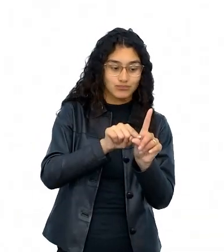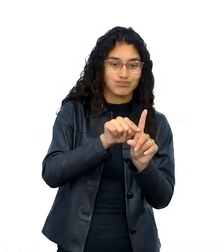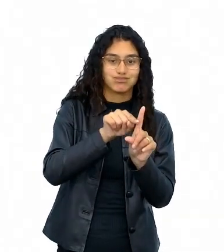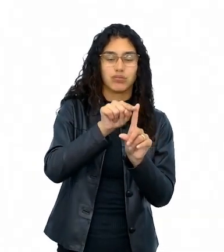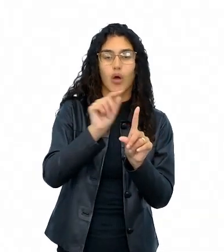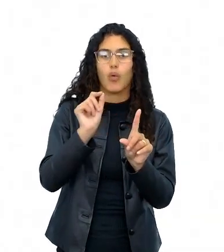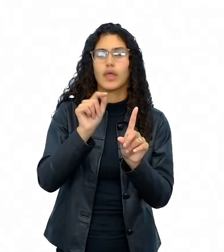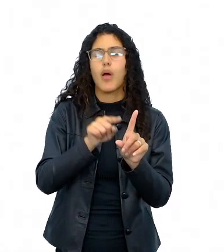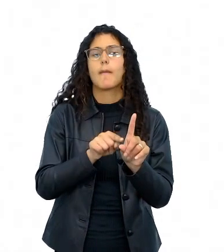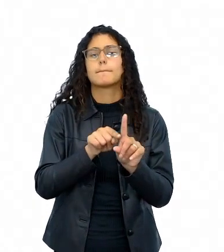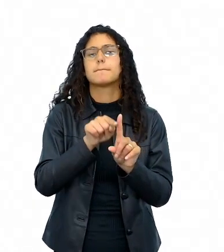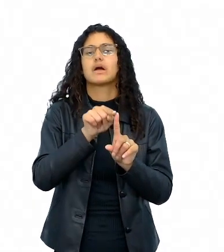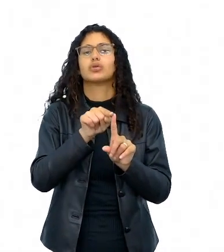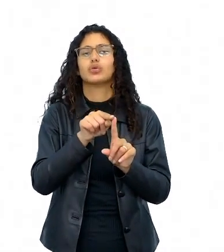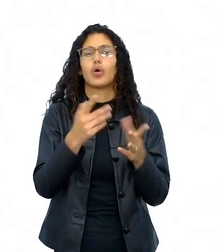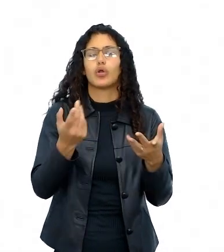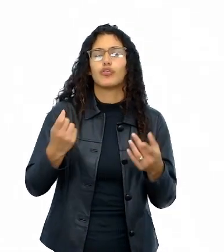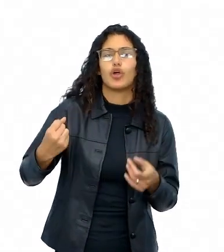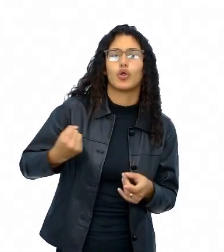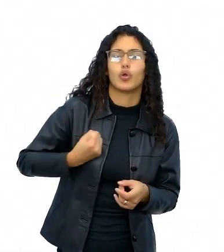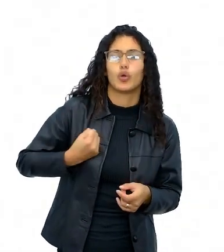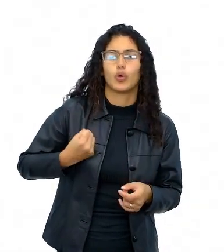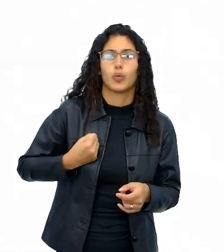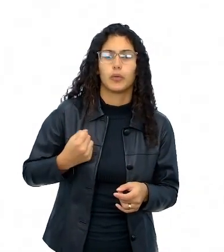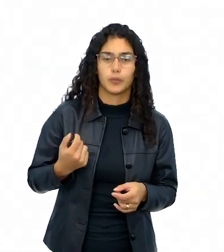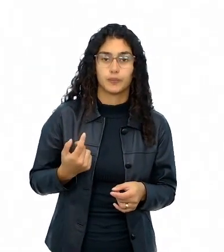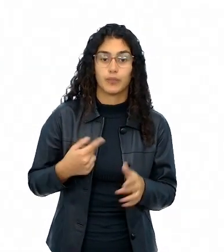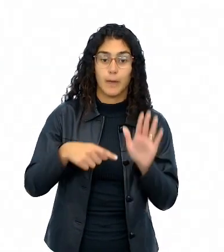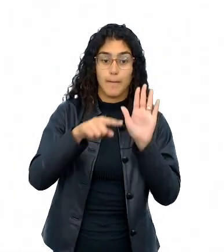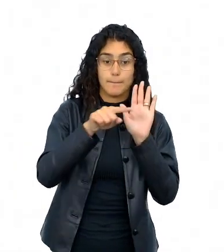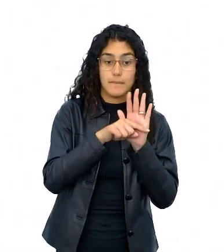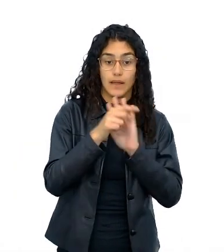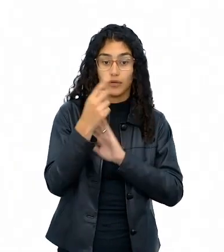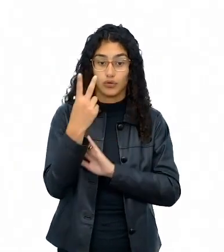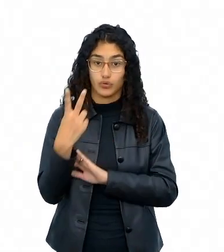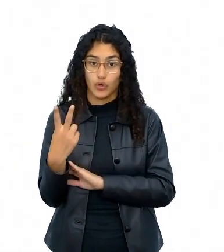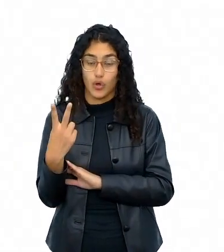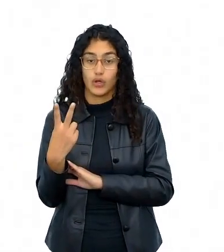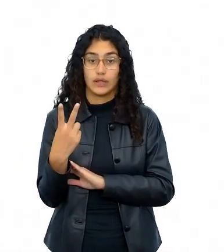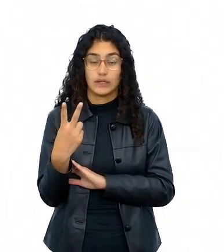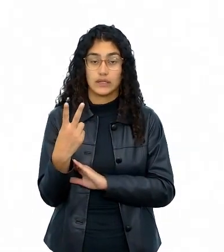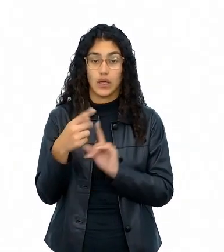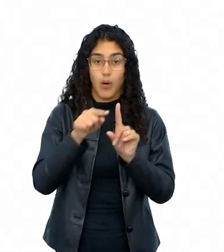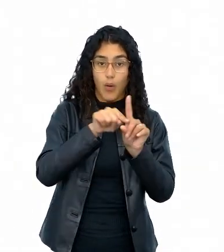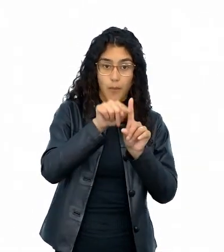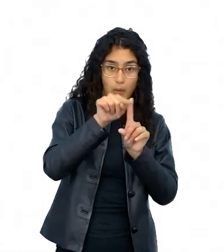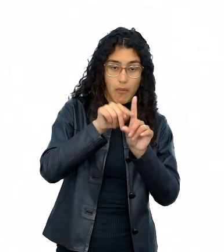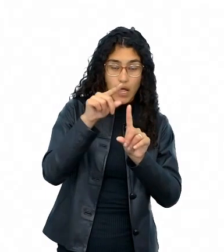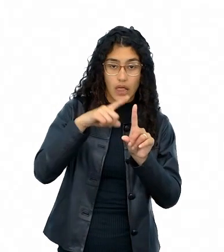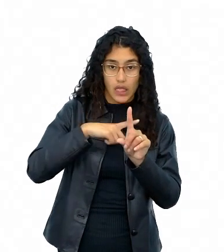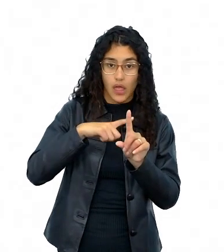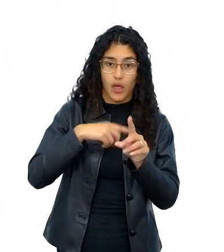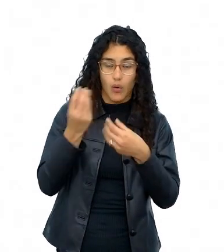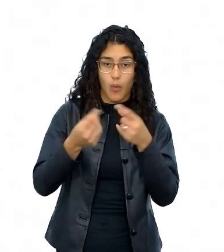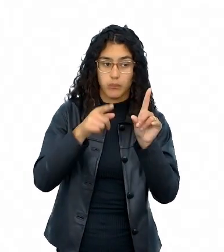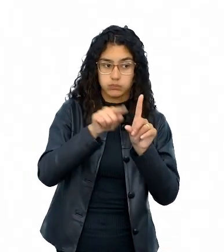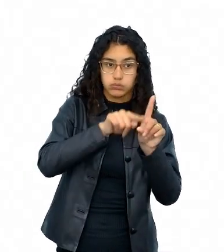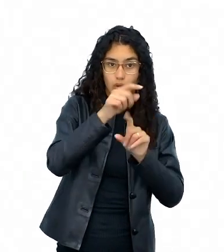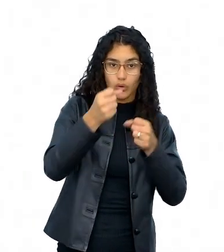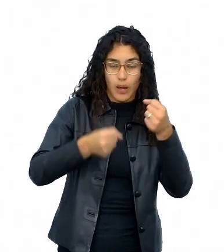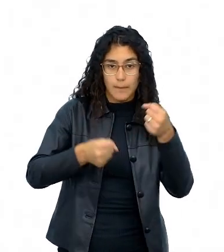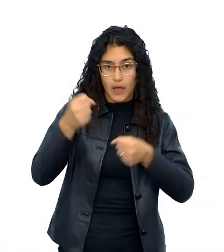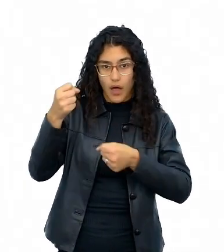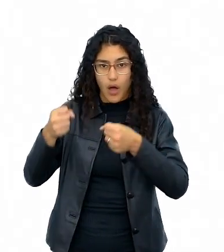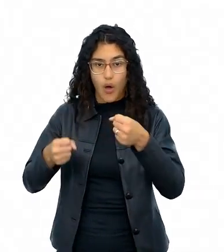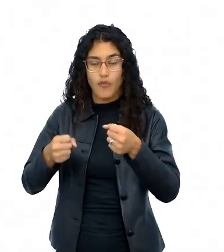que é aumentar quando eu estou falando dos números inteiros? Menos 2 graus Celsius, eu tenho lá como temperatura do caminhão, e